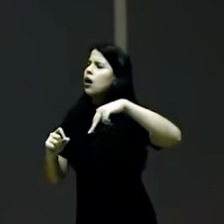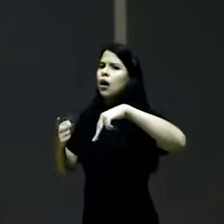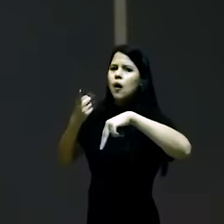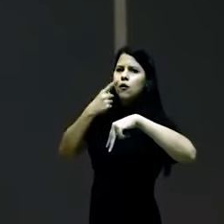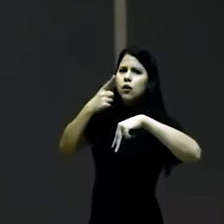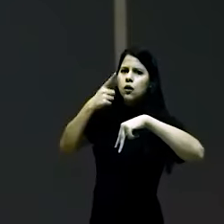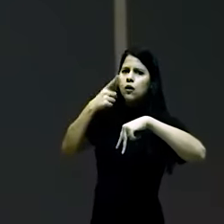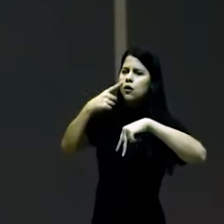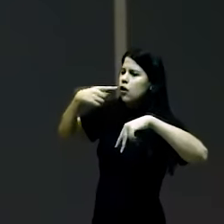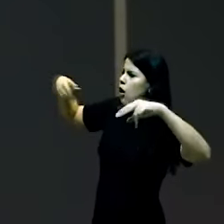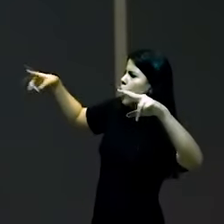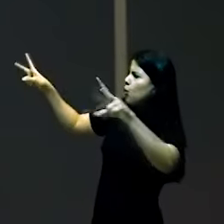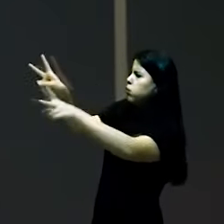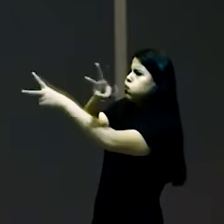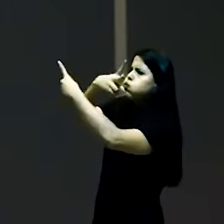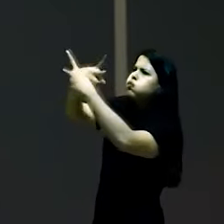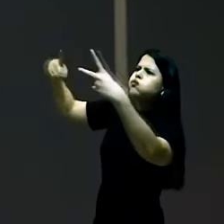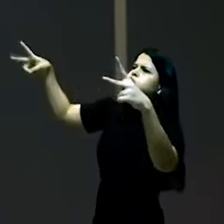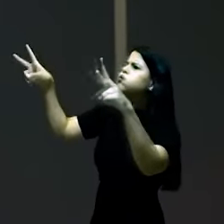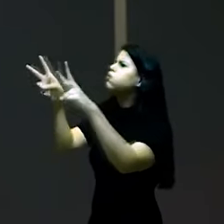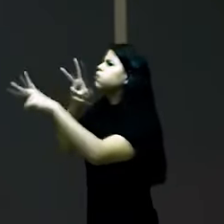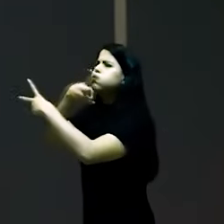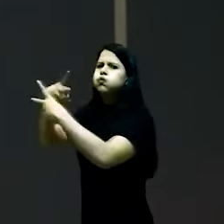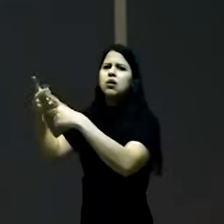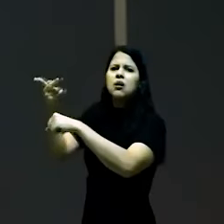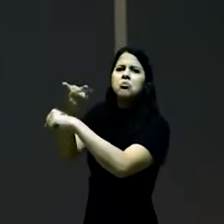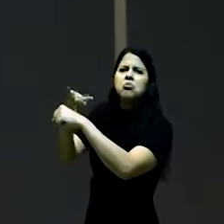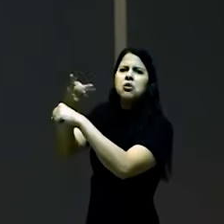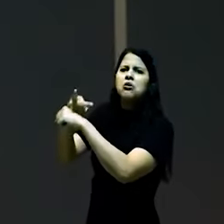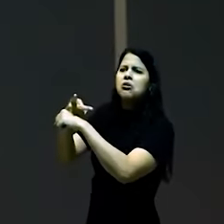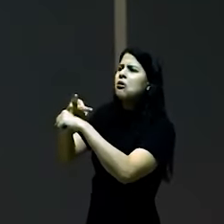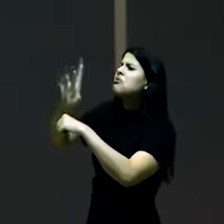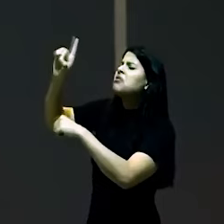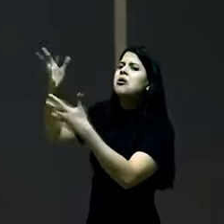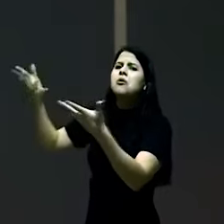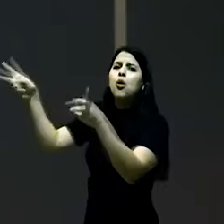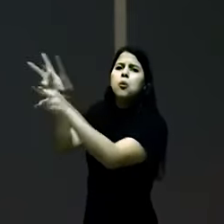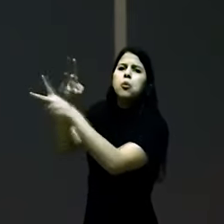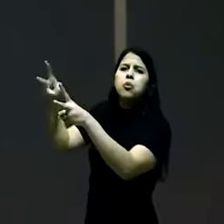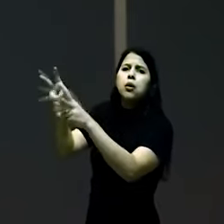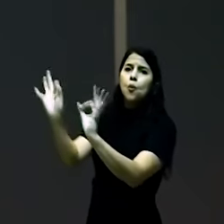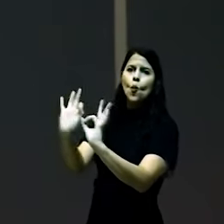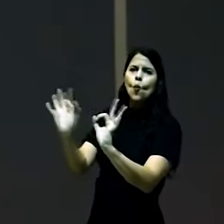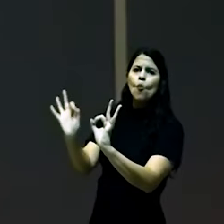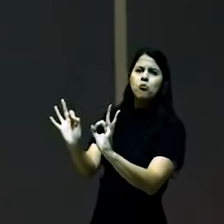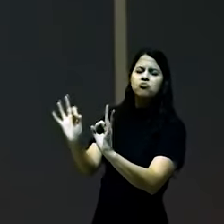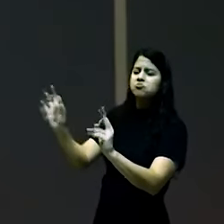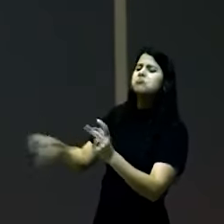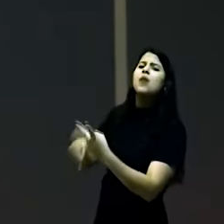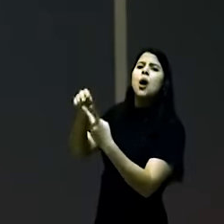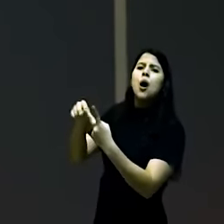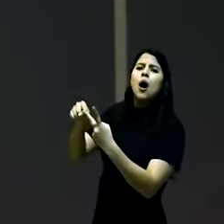Deus não estava no vento forte. Veio um terremoto. terremoto, Deus não estava no terremoto.